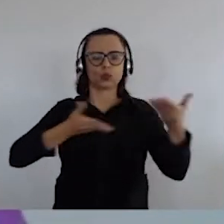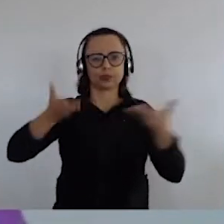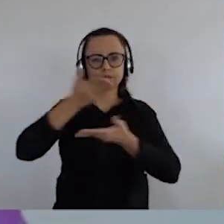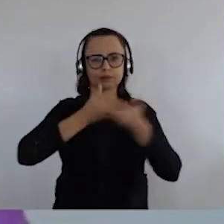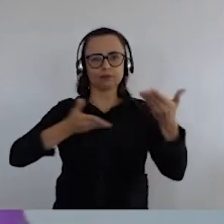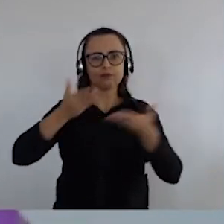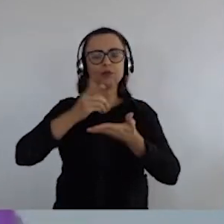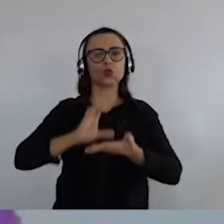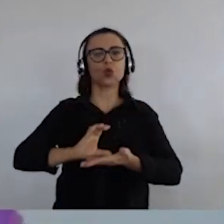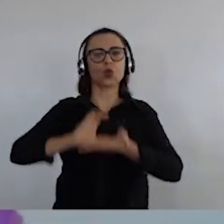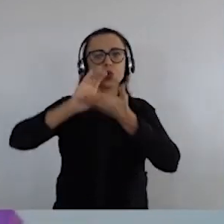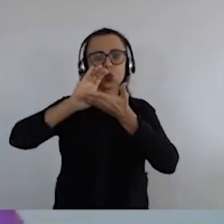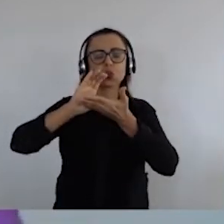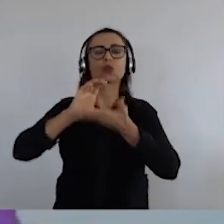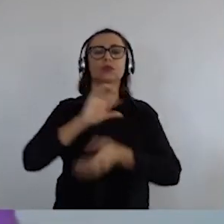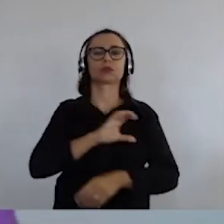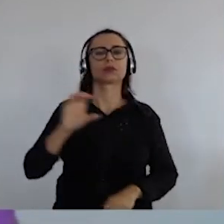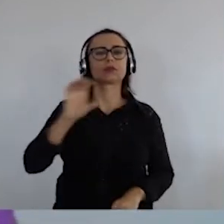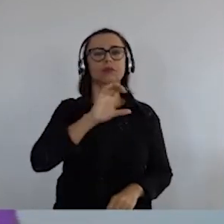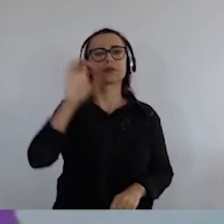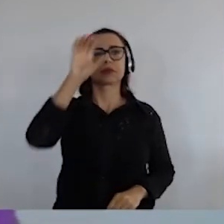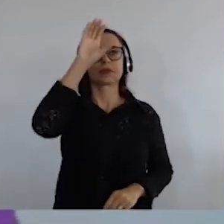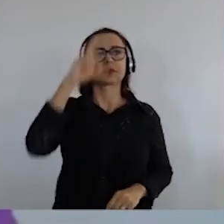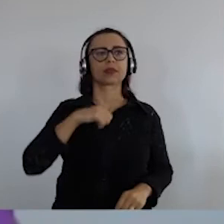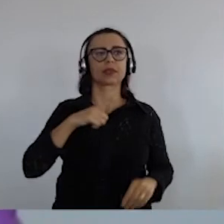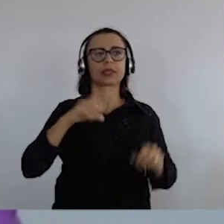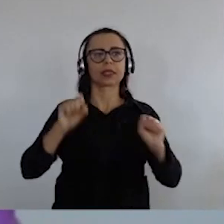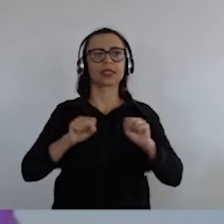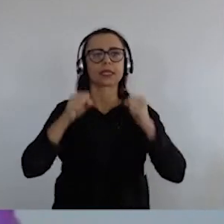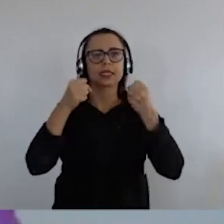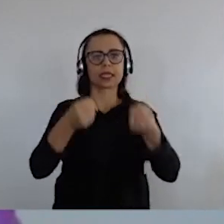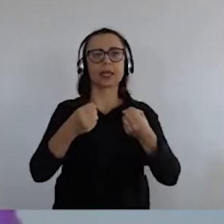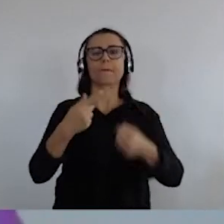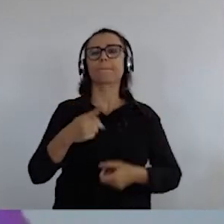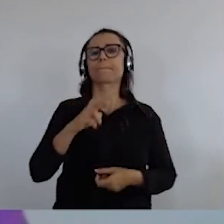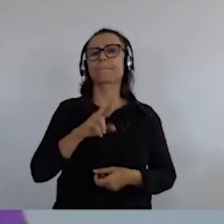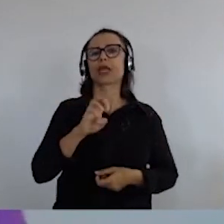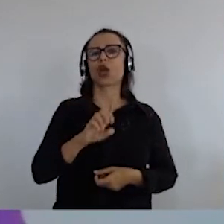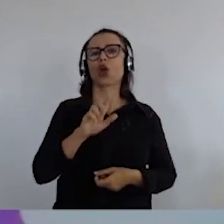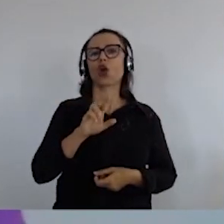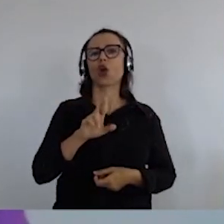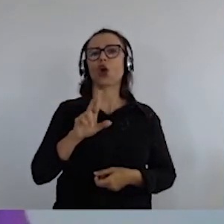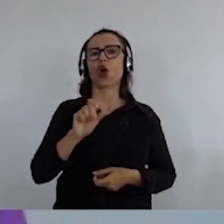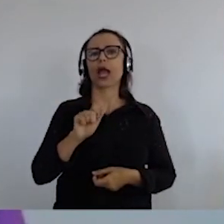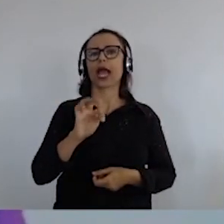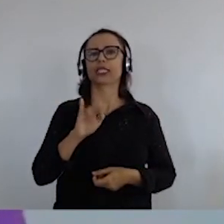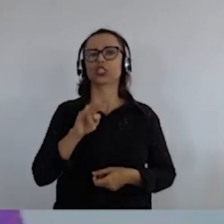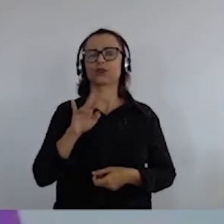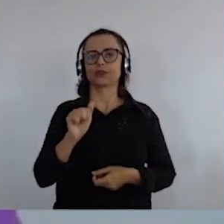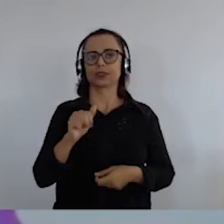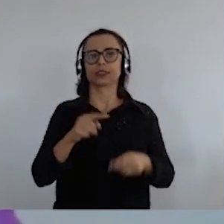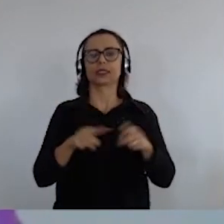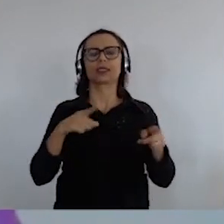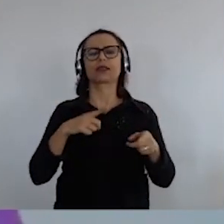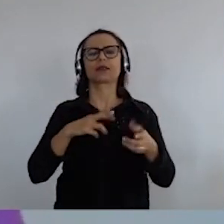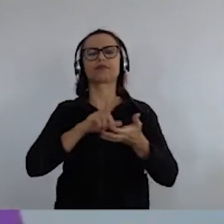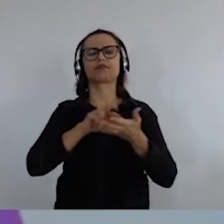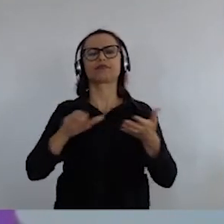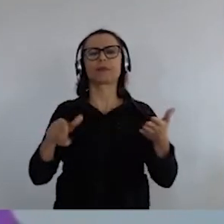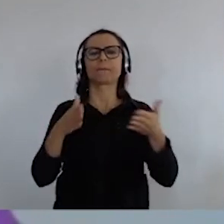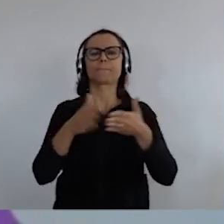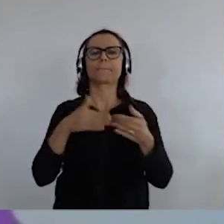os conselhos seccionais no que toca à defesa de prerrogativas, além de diversos modelos de petições